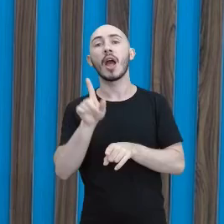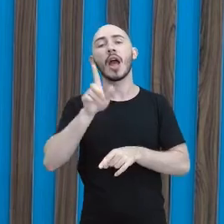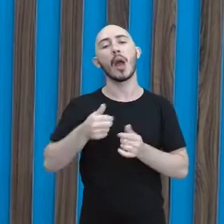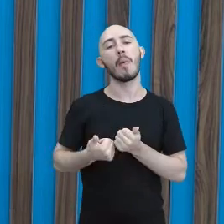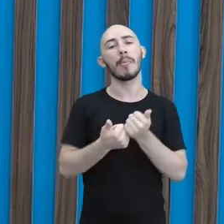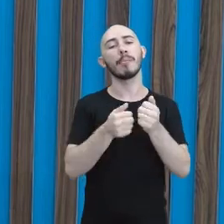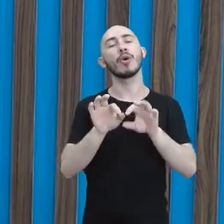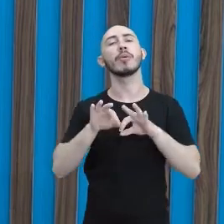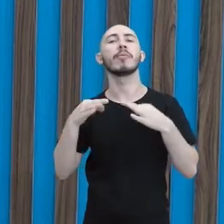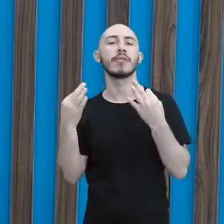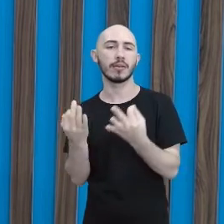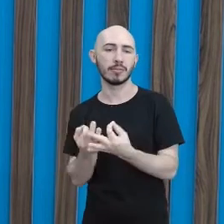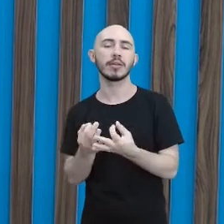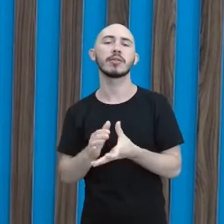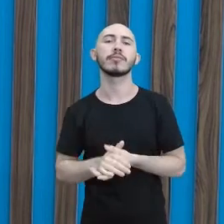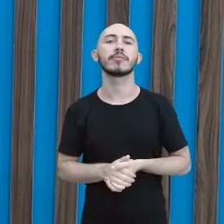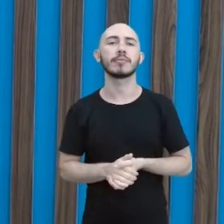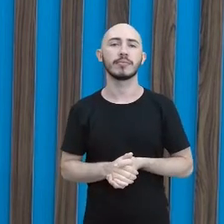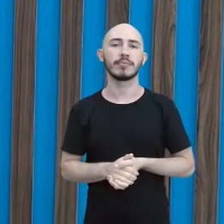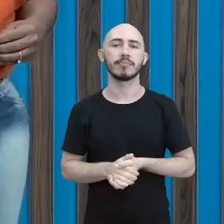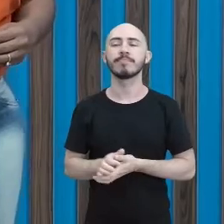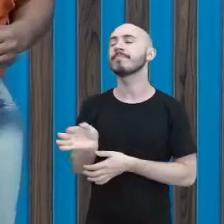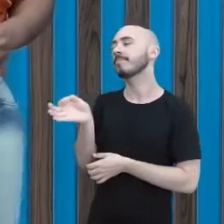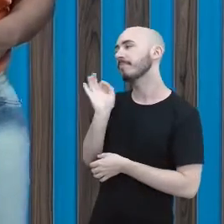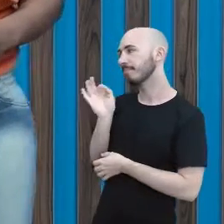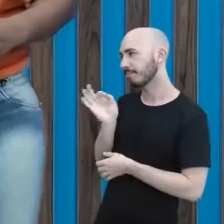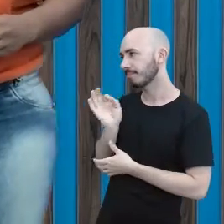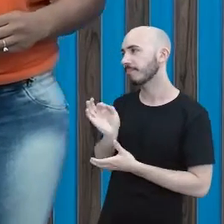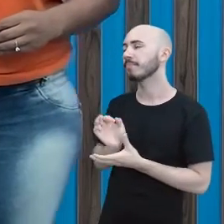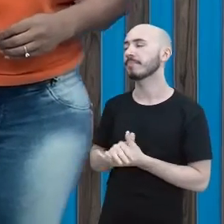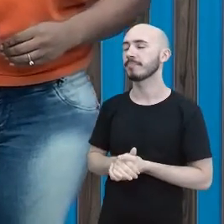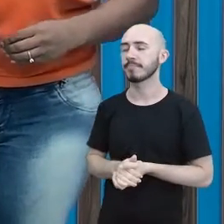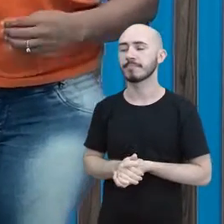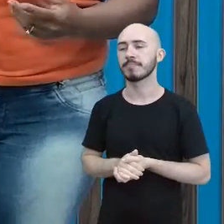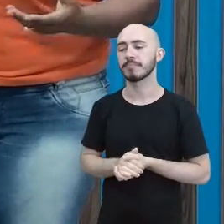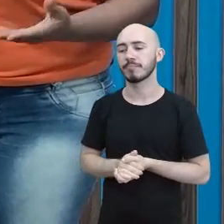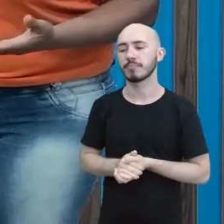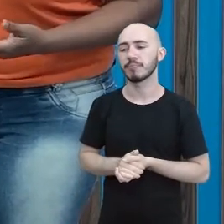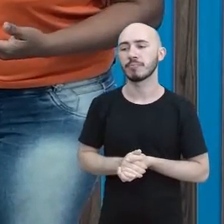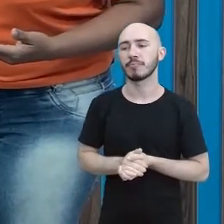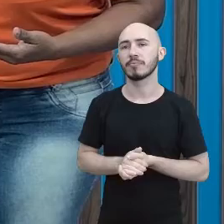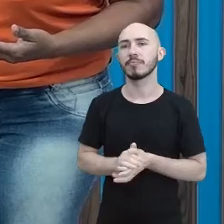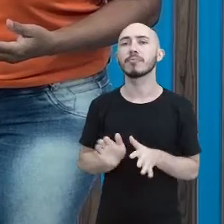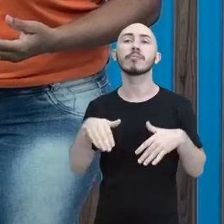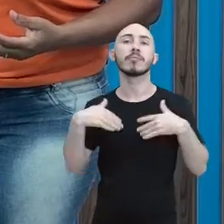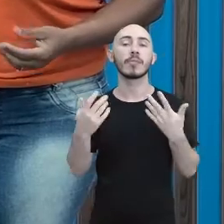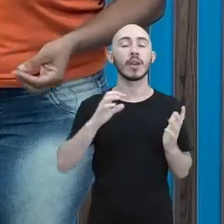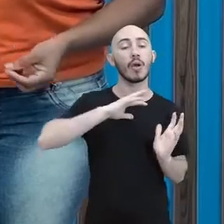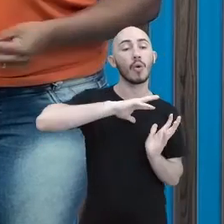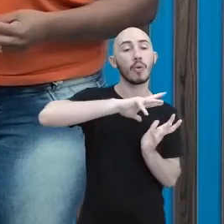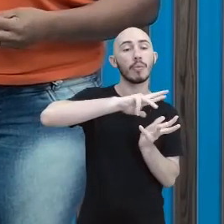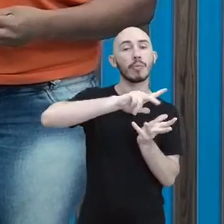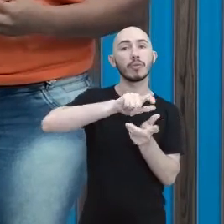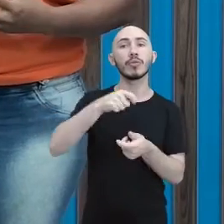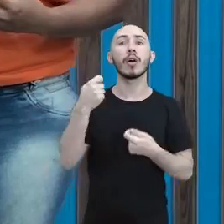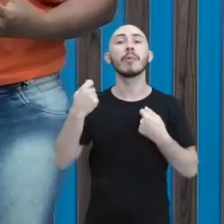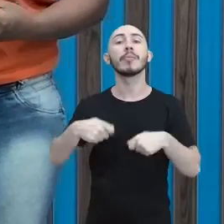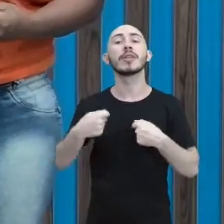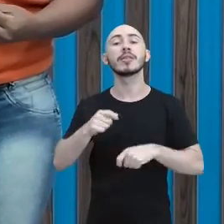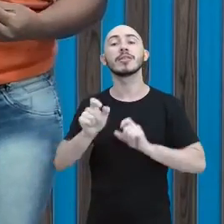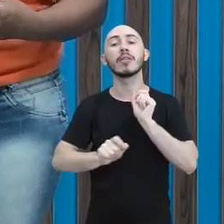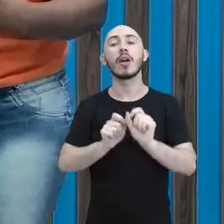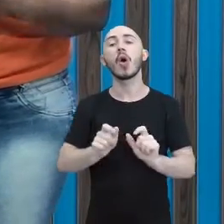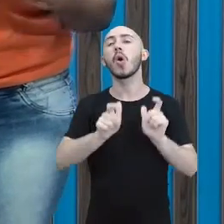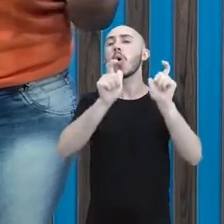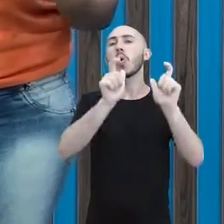família, né, para esses vários aspectos. Exatamente. E o mundo precisa ser um